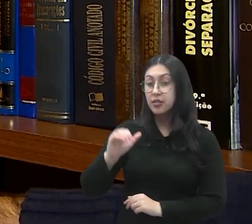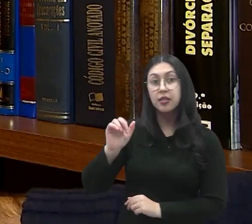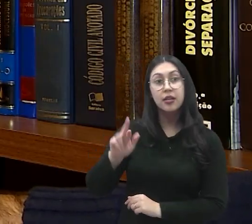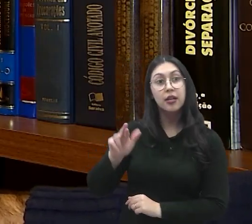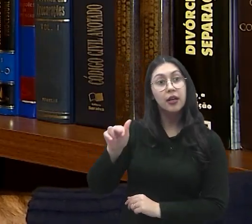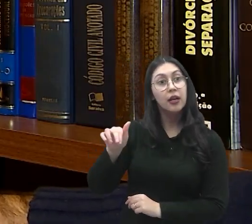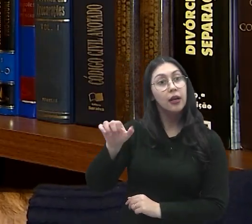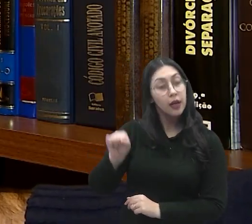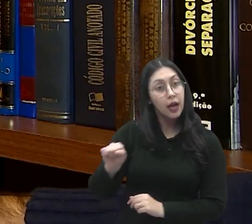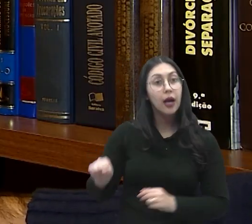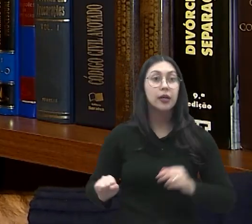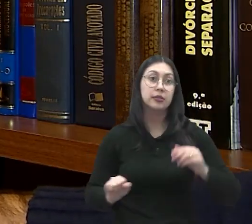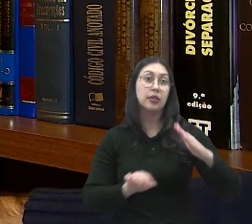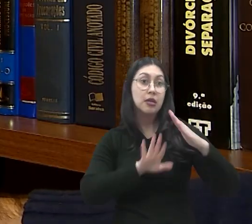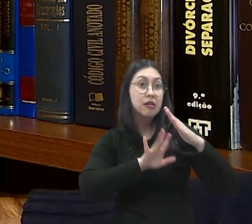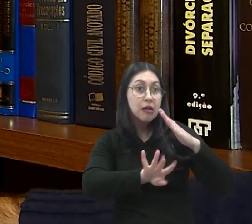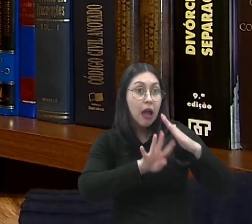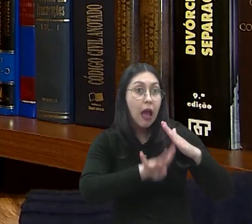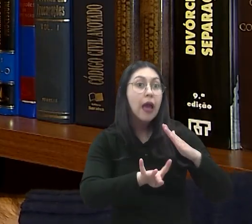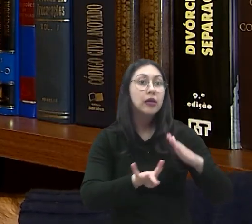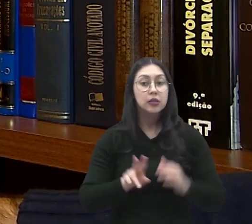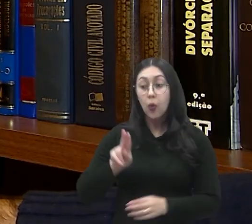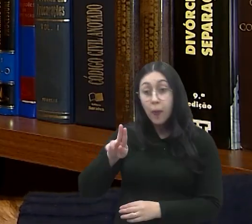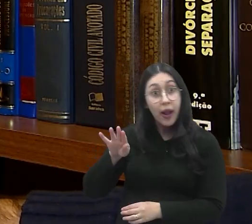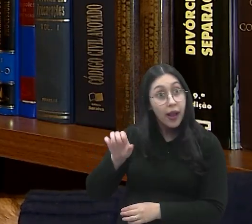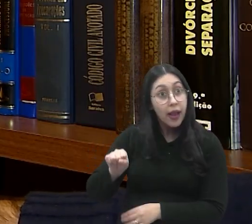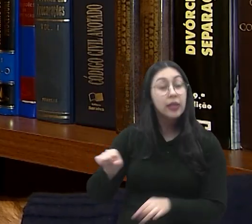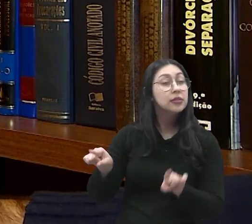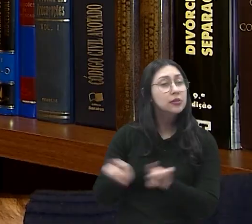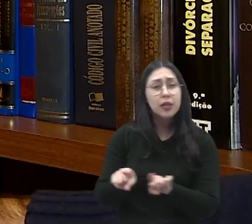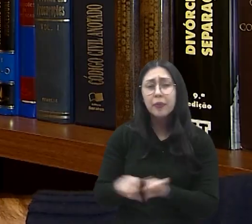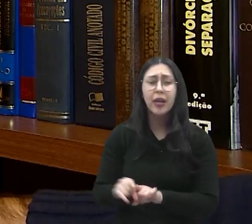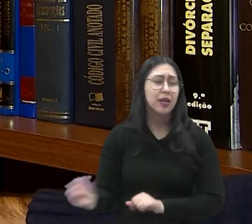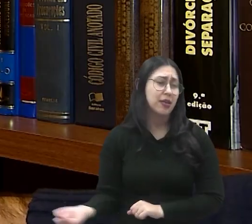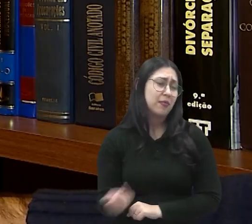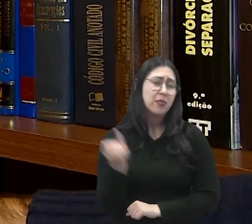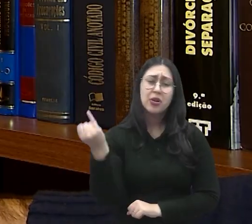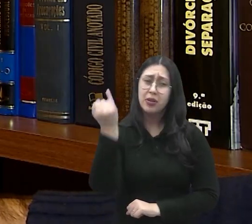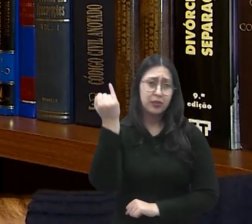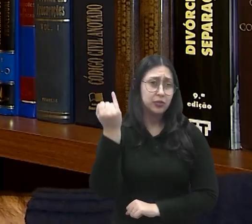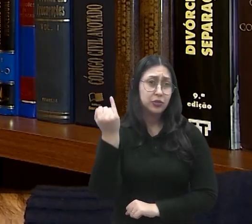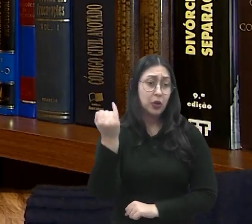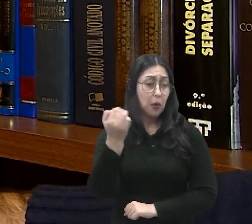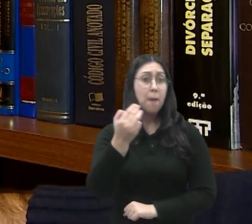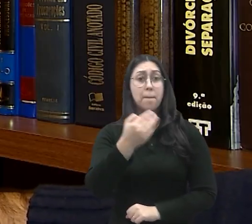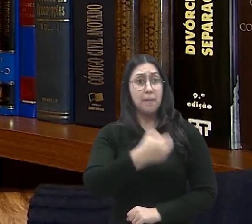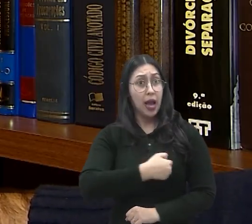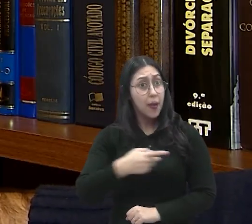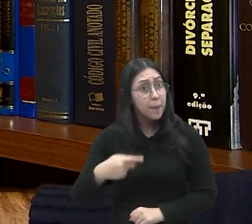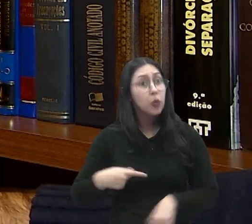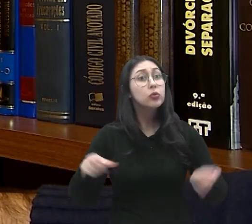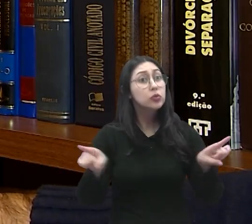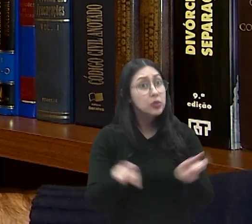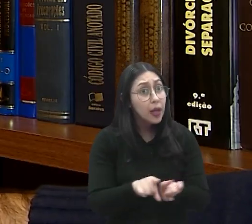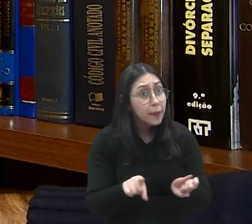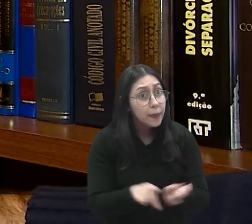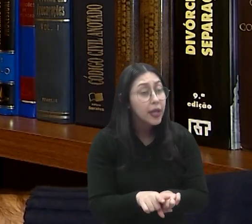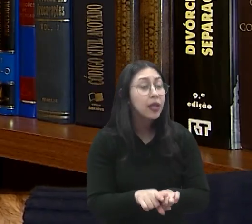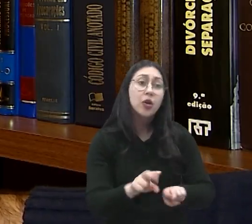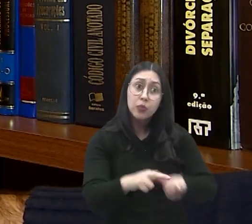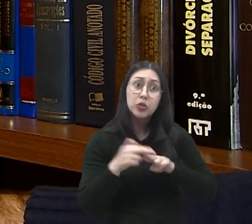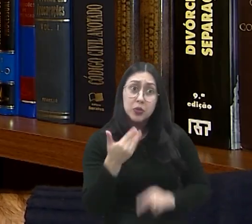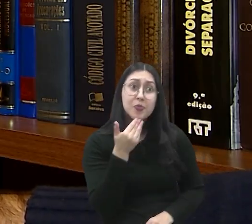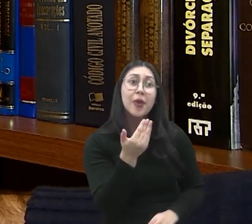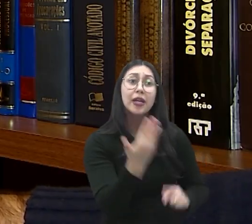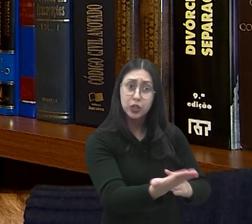e CREAS, as UBSs, não é? Também são importantes, o Ministério Público. Então, busque ajuda. Se